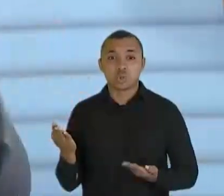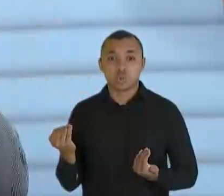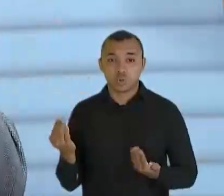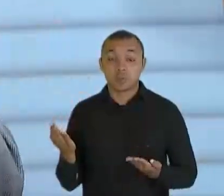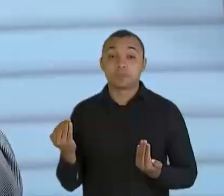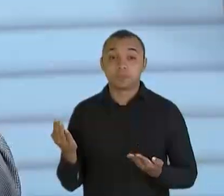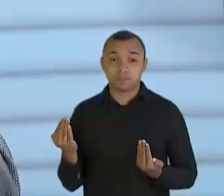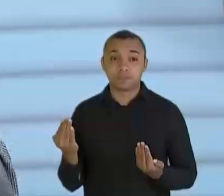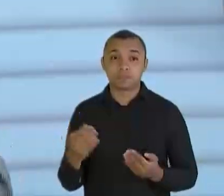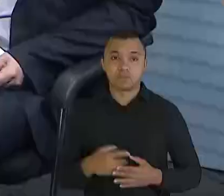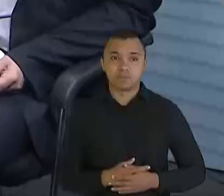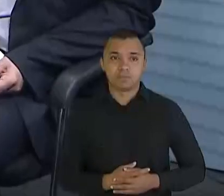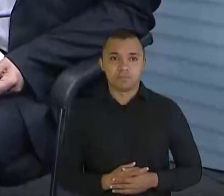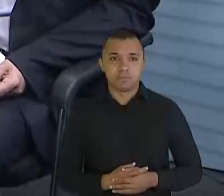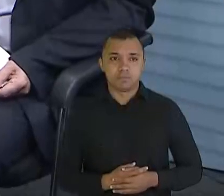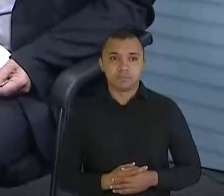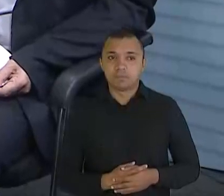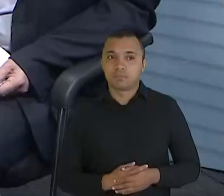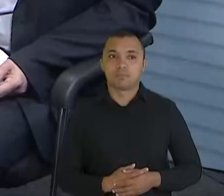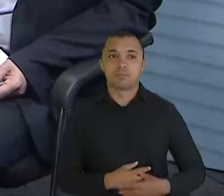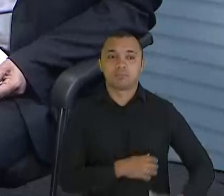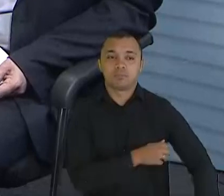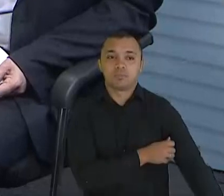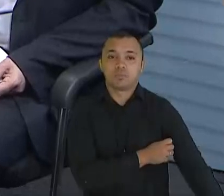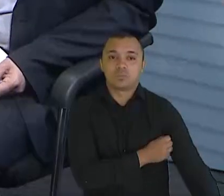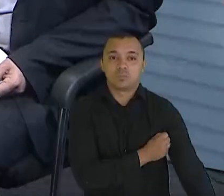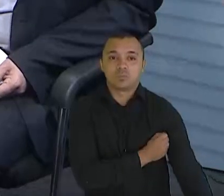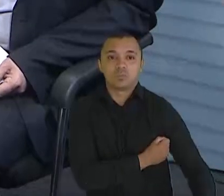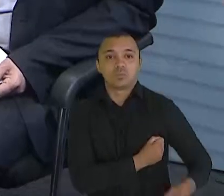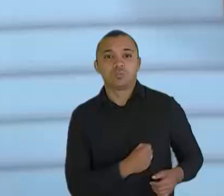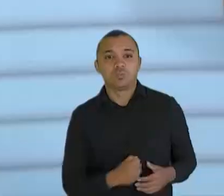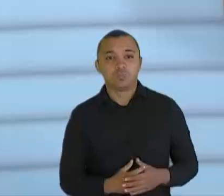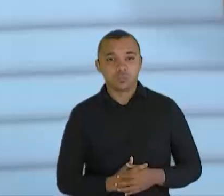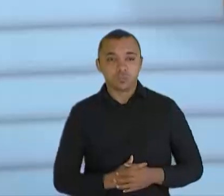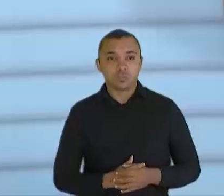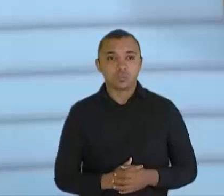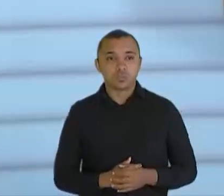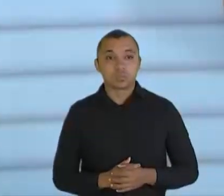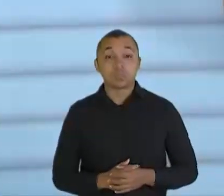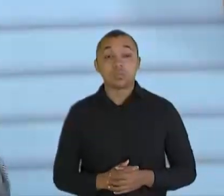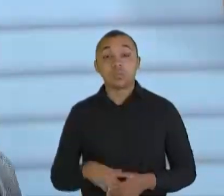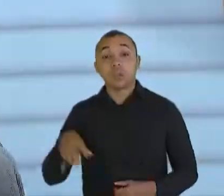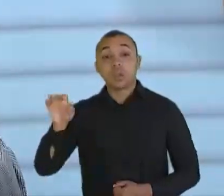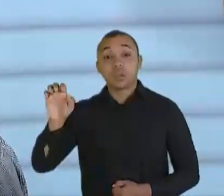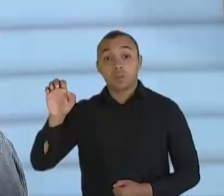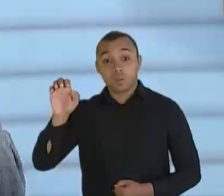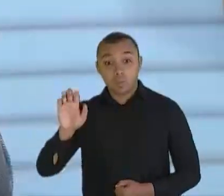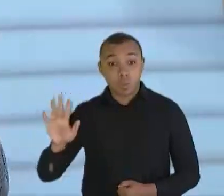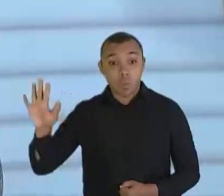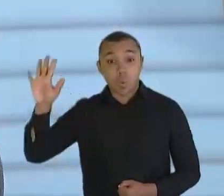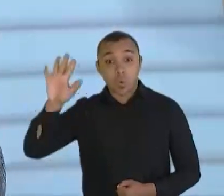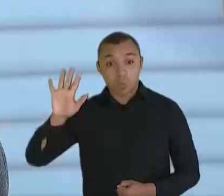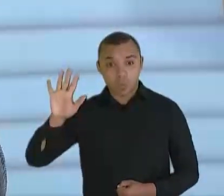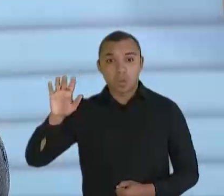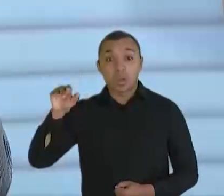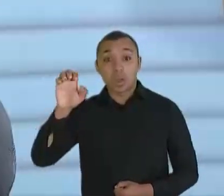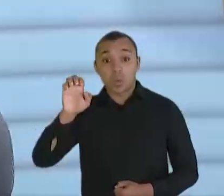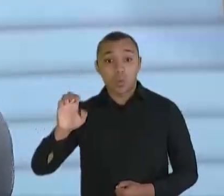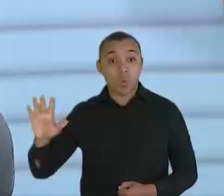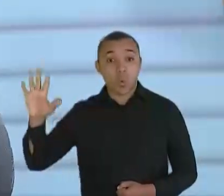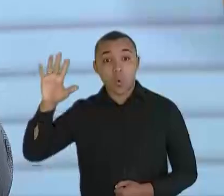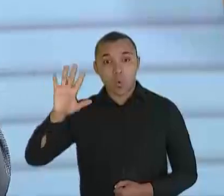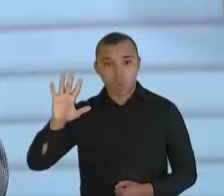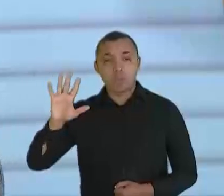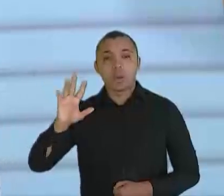por exemplo, existem. Tem droga países... também no meio nesse negócio? Não, mas na verdade, nesse caso, veja, no caso europeu, existem países da Europa, como